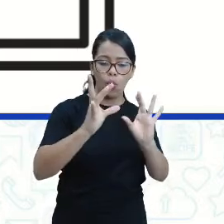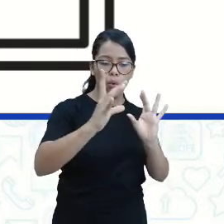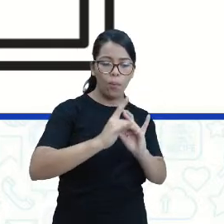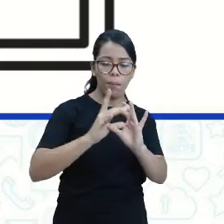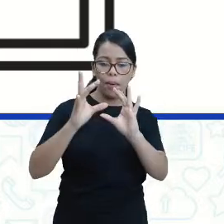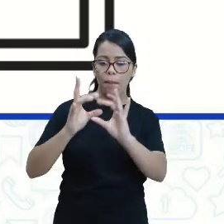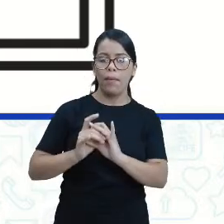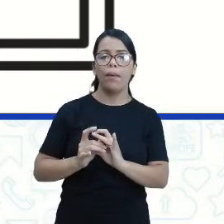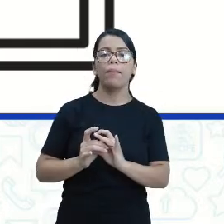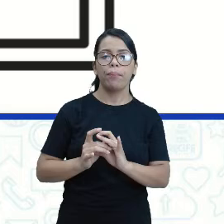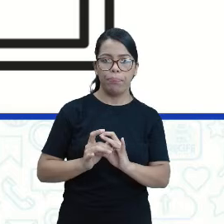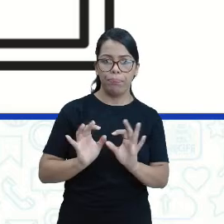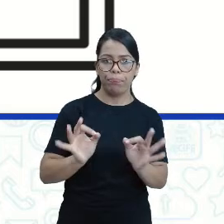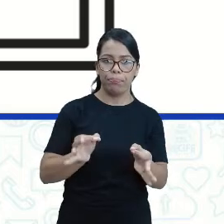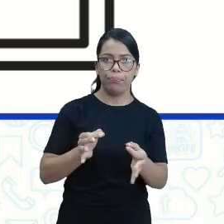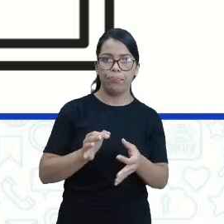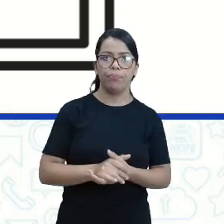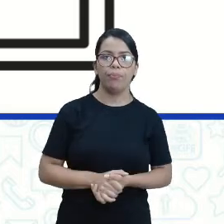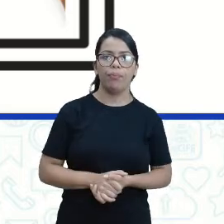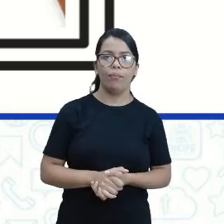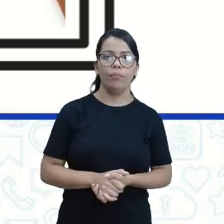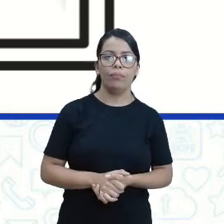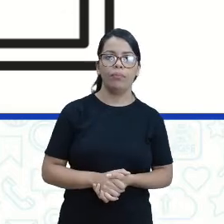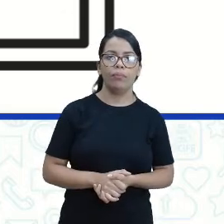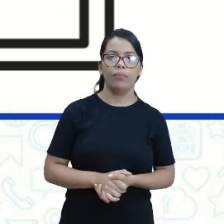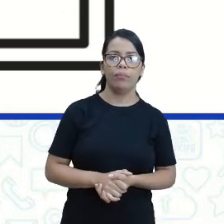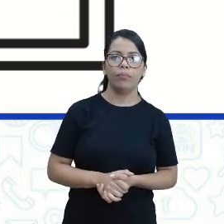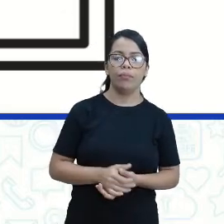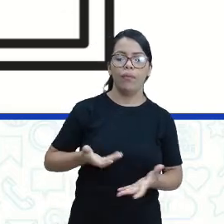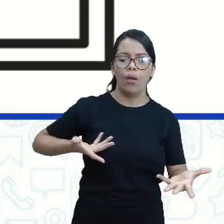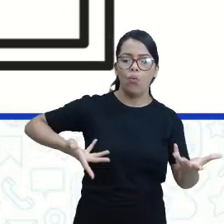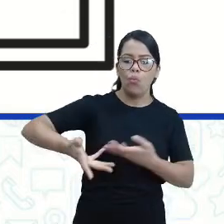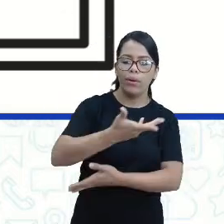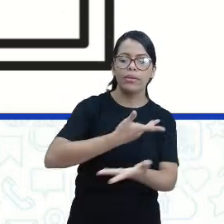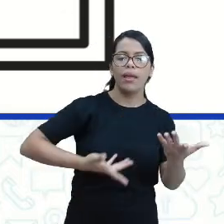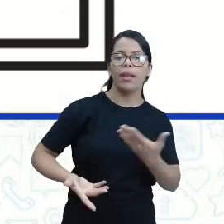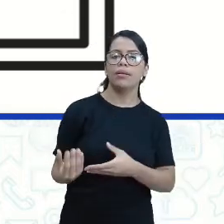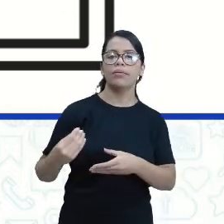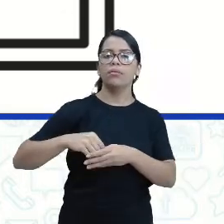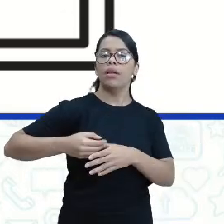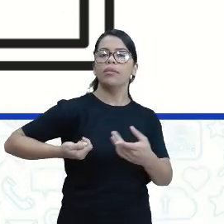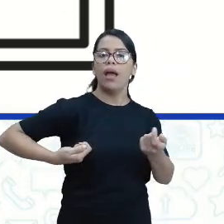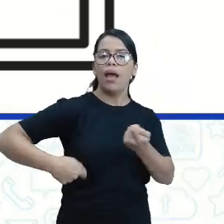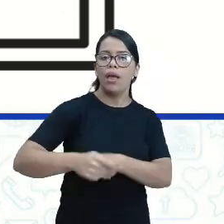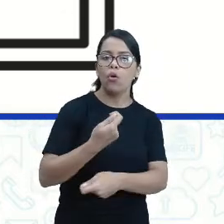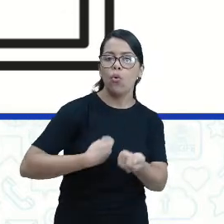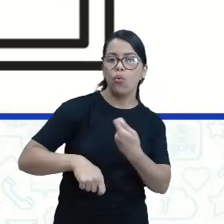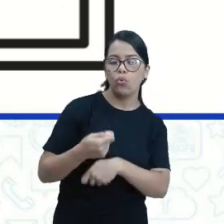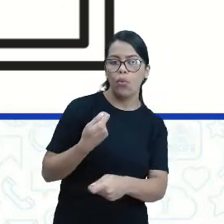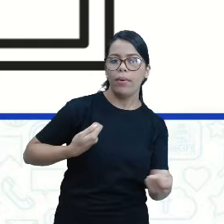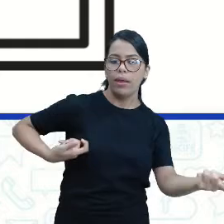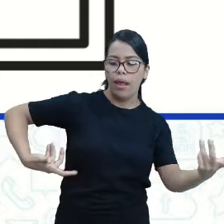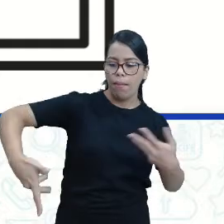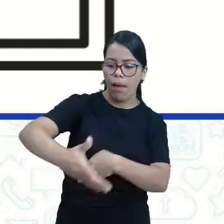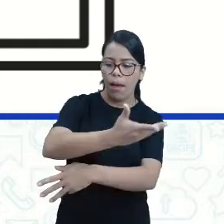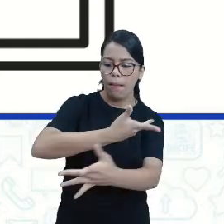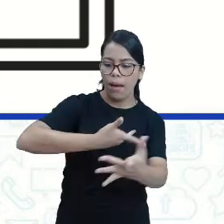contemplando aspectos sociais, culturais, políticos, com financeiros, monetários, econômica, dando a ideia de uma aldeia global. Aldeia global. Os avanços